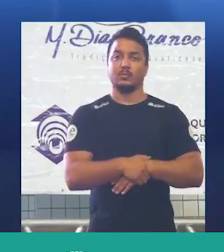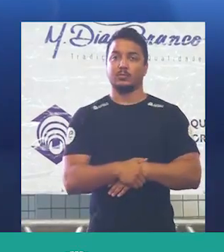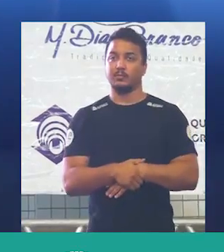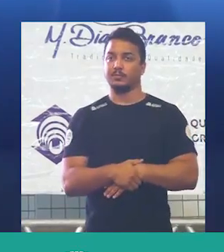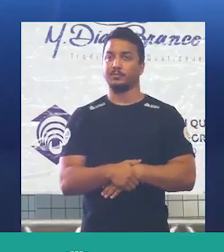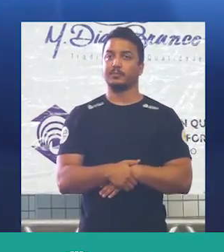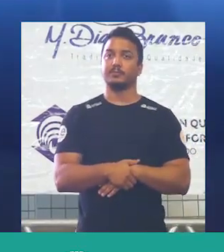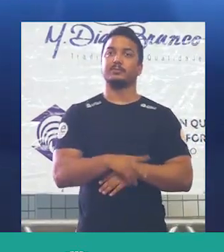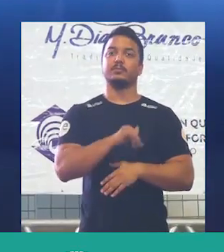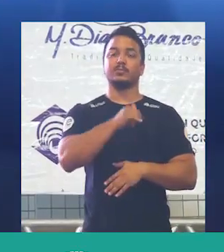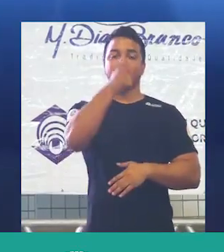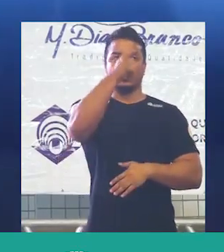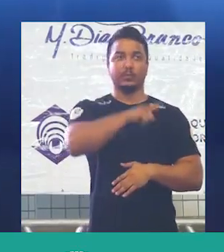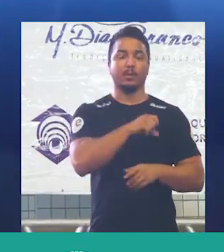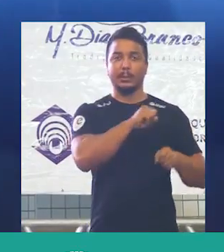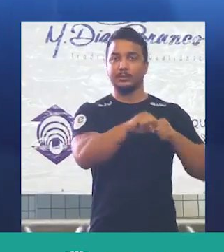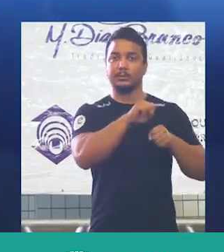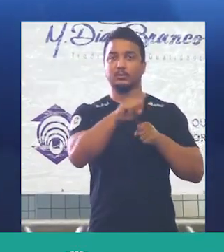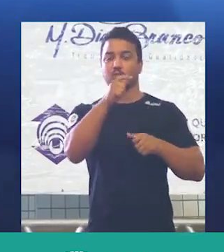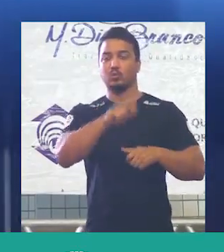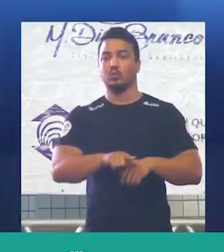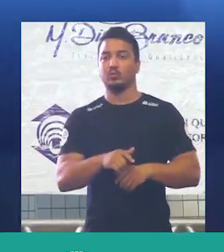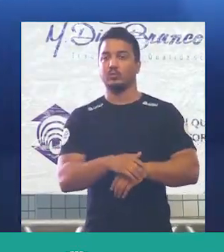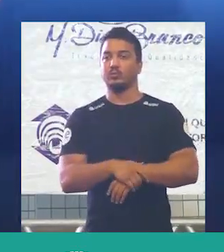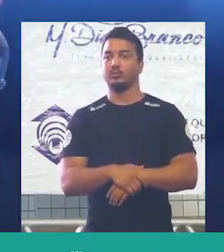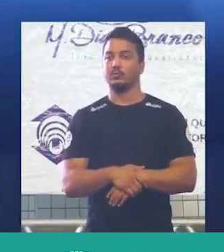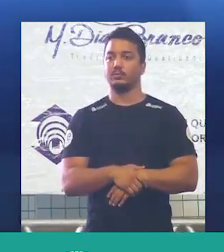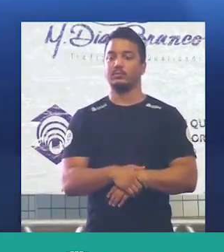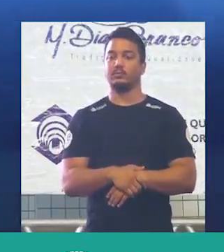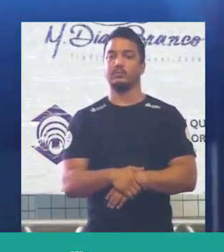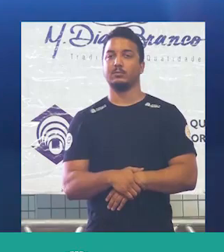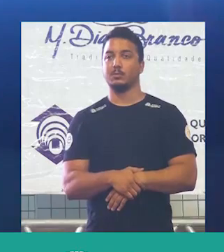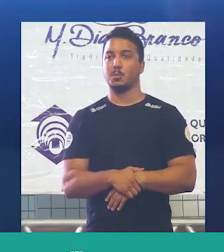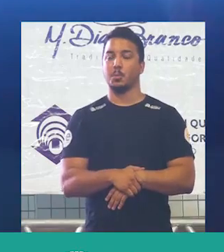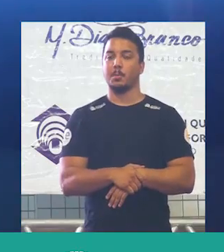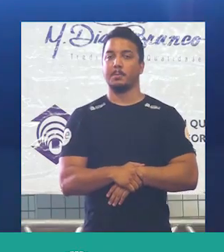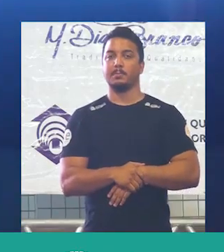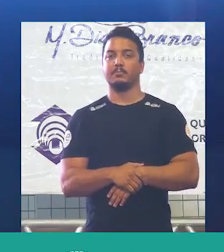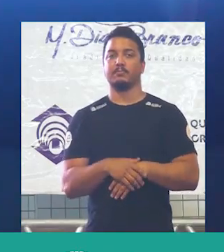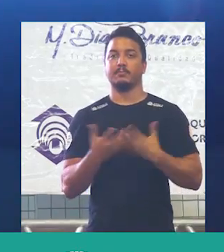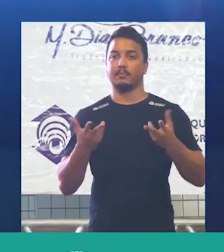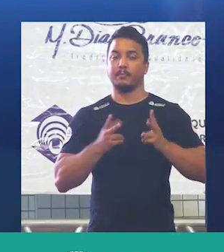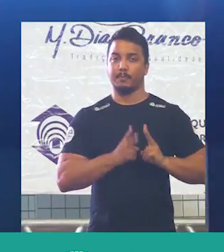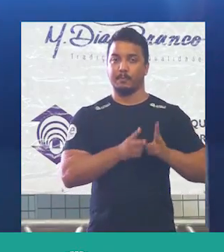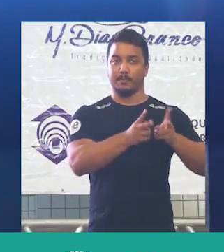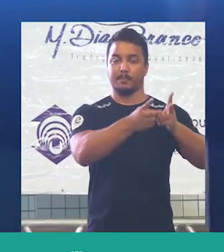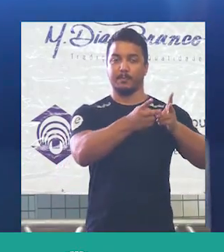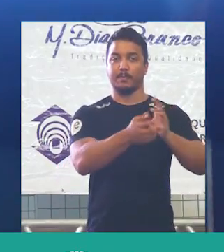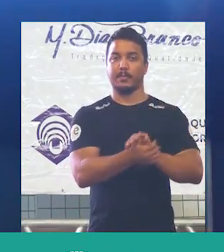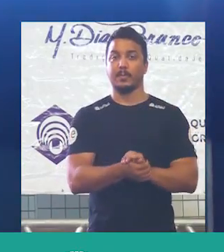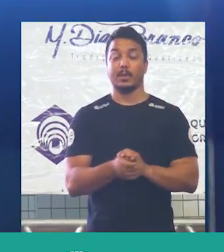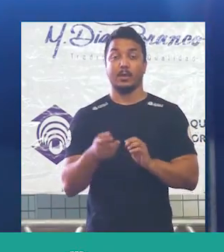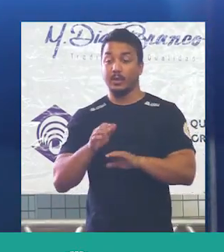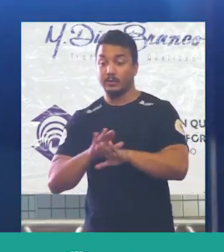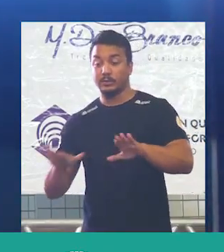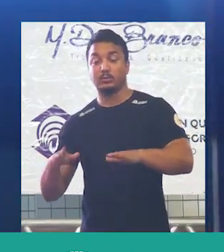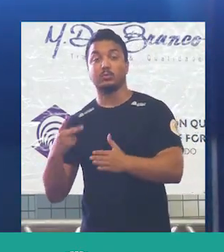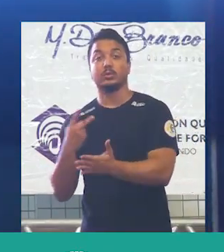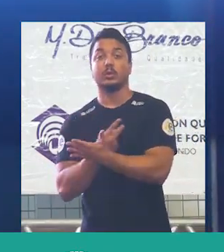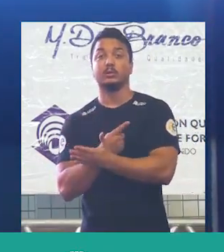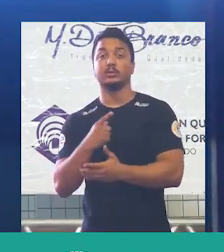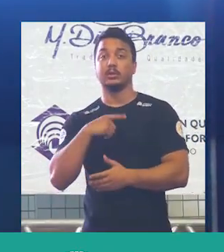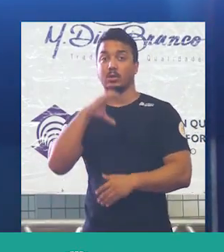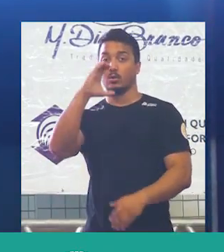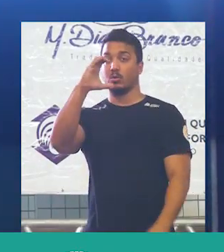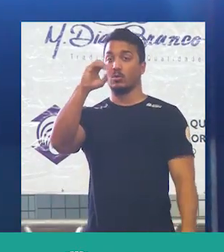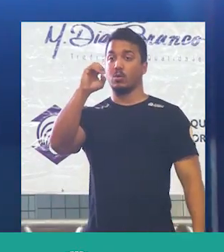novo, aí lá vai ele ter que matar a metade de novo, e nem vai ter mais a manopla do infinito para fazer isso. Pois vamos lá. Então, dessa forma, o sistema